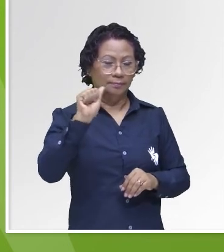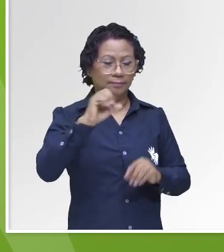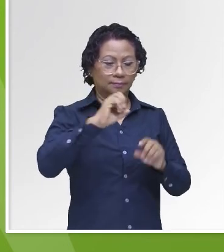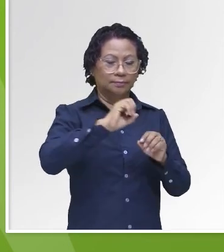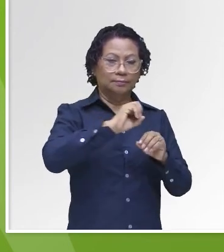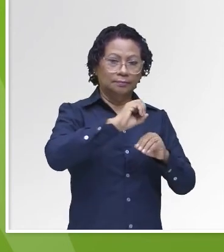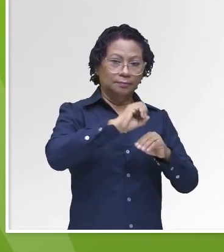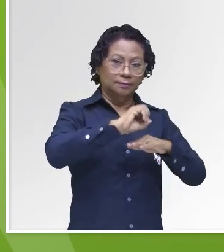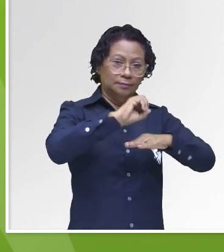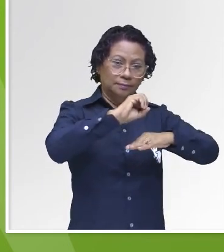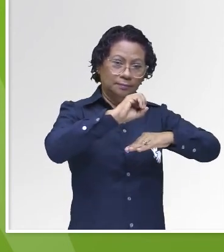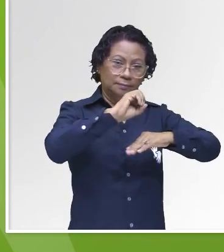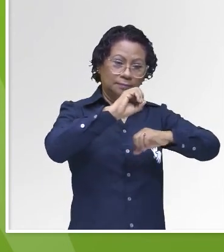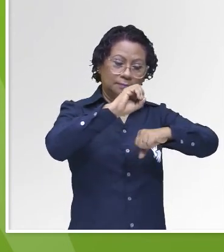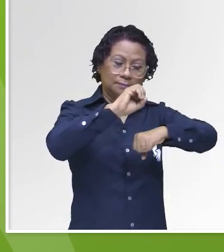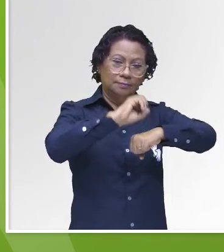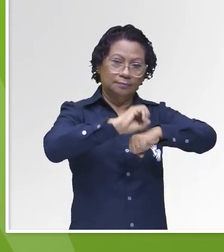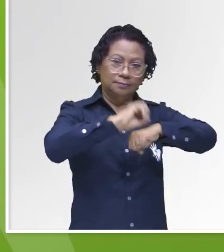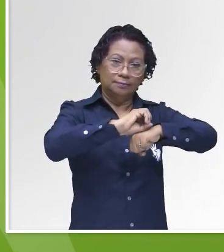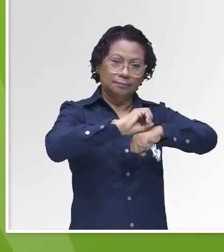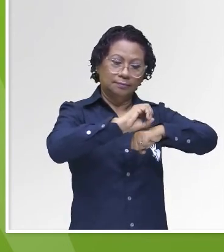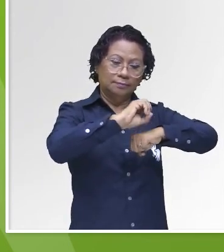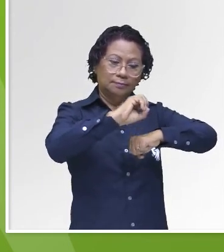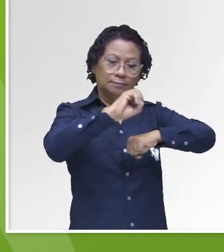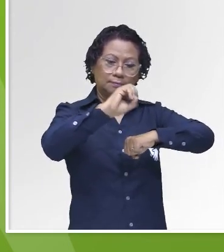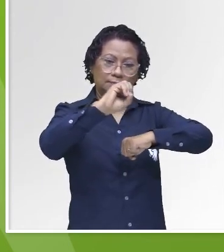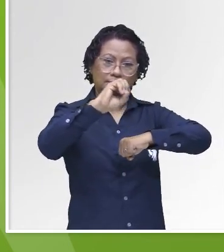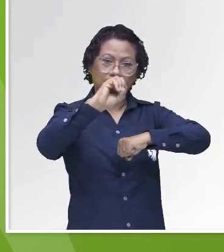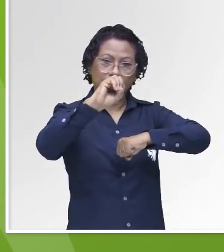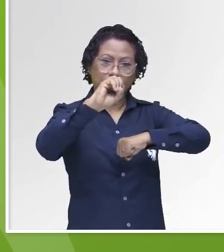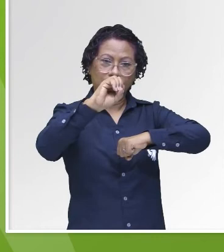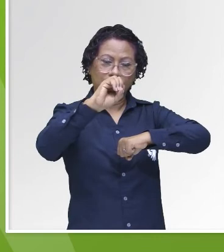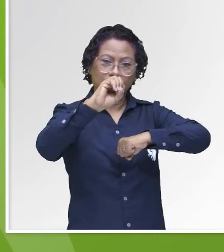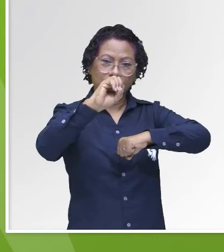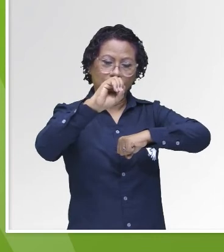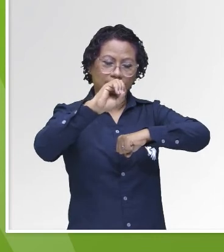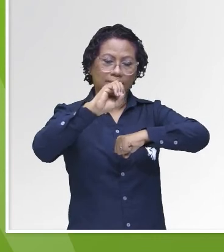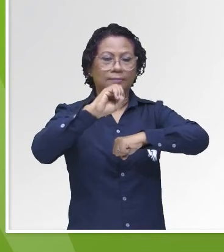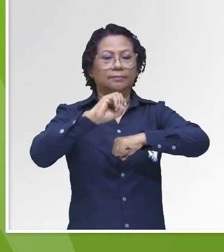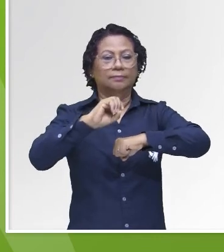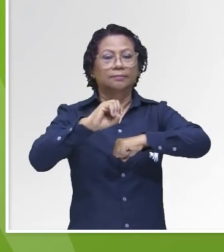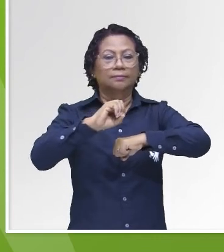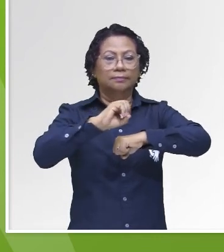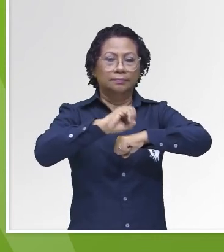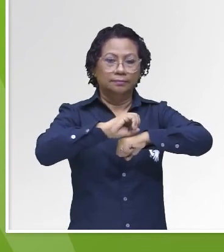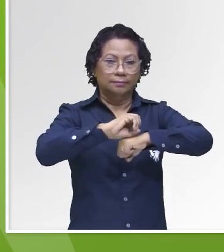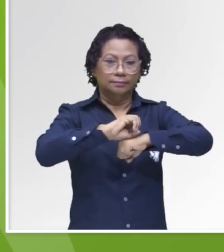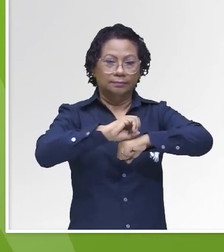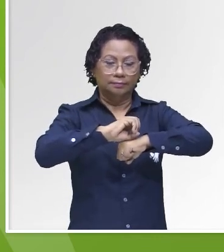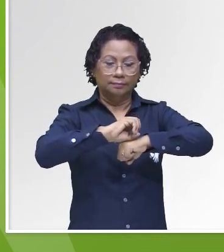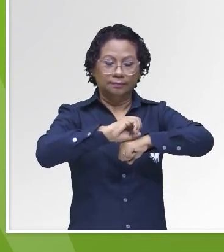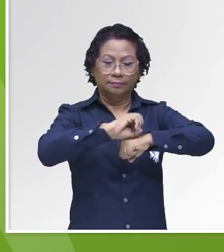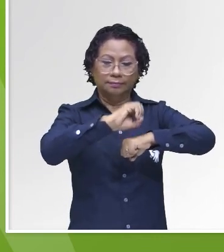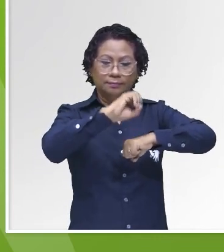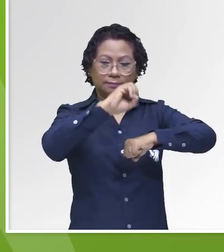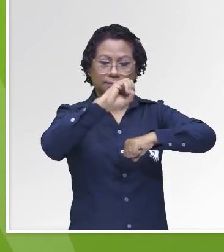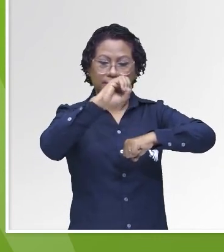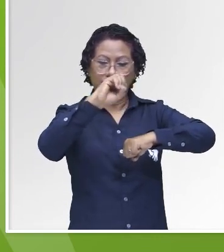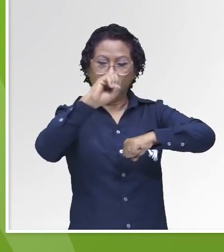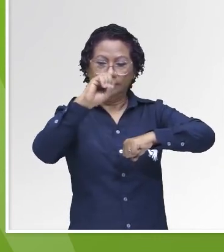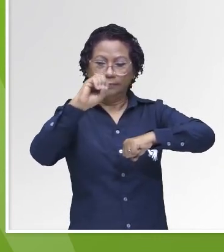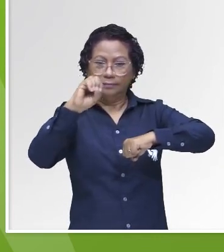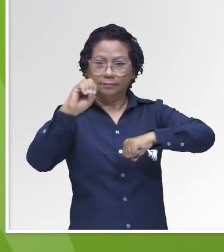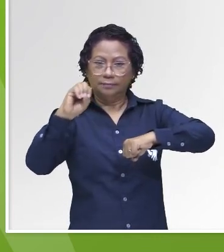de descida, desde que, olha, ele saia de um nível e volte para o mesmo nível. Olha só, o finalzinho